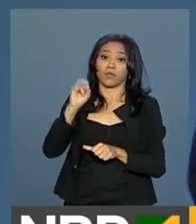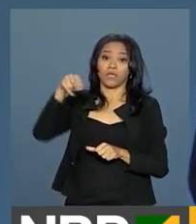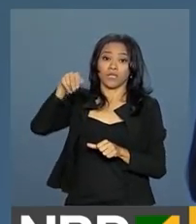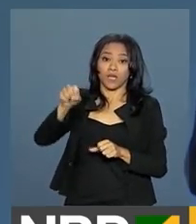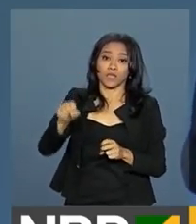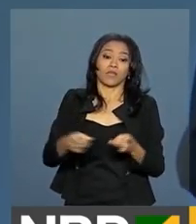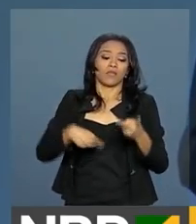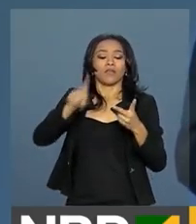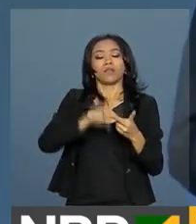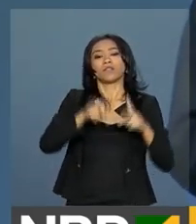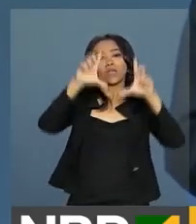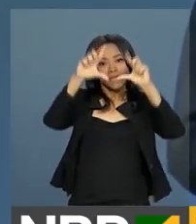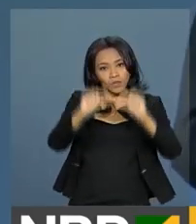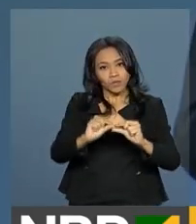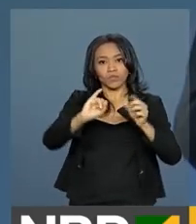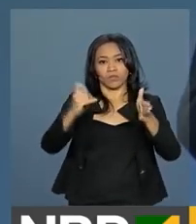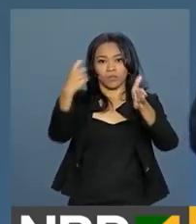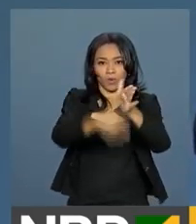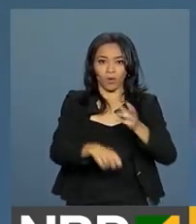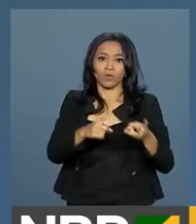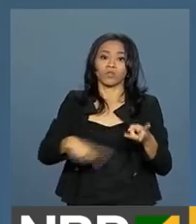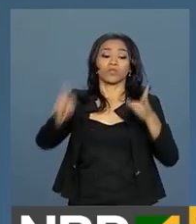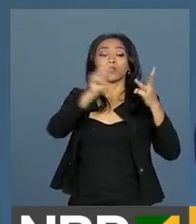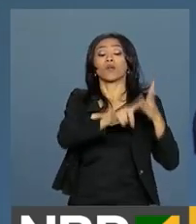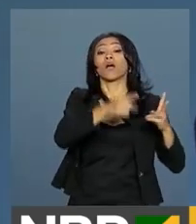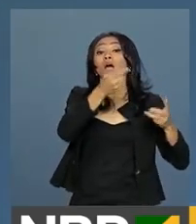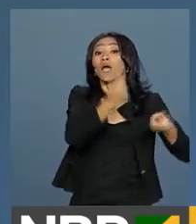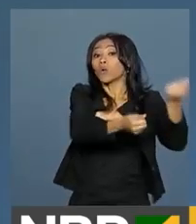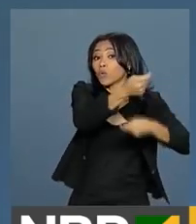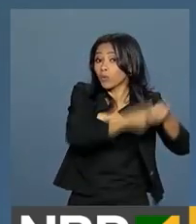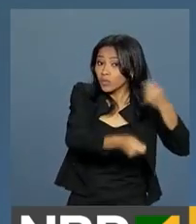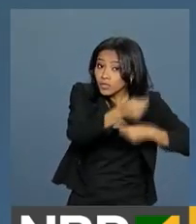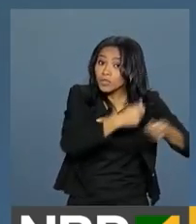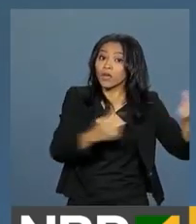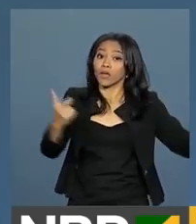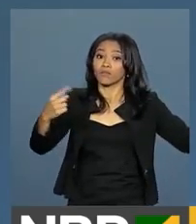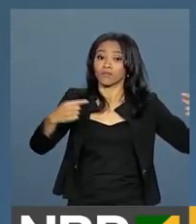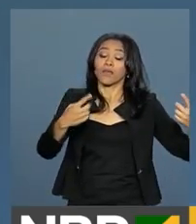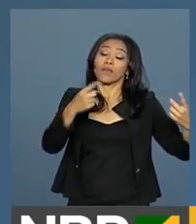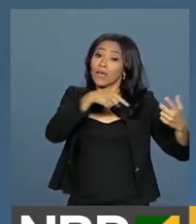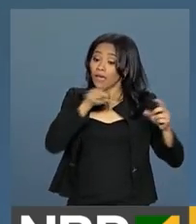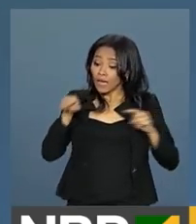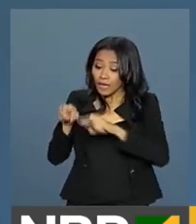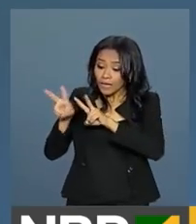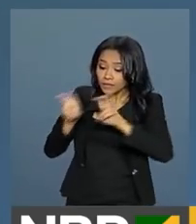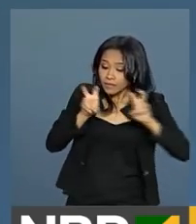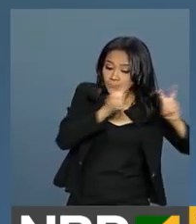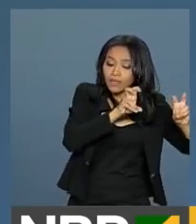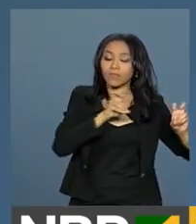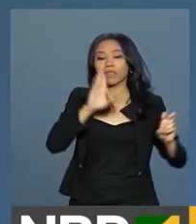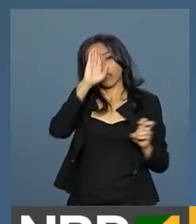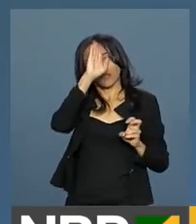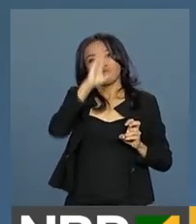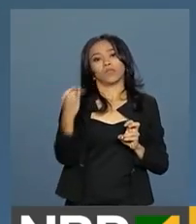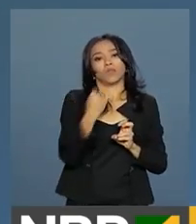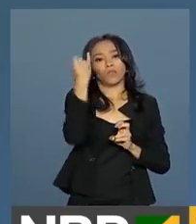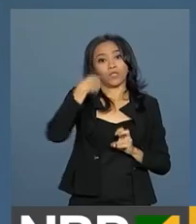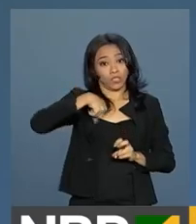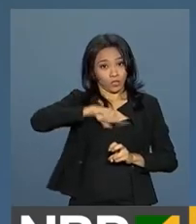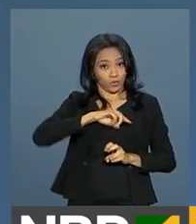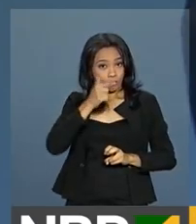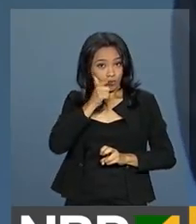competitividade da economia são temas que há muito são considerados fundamentais e que nós conseguimos no nosso governo